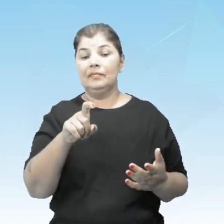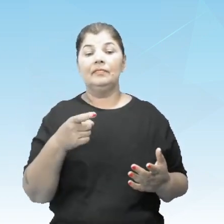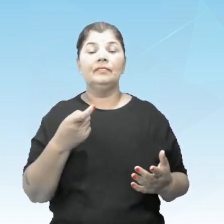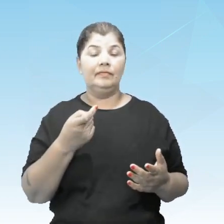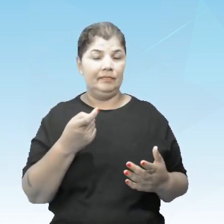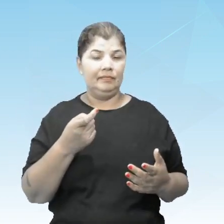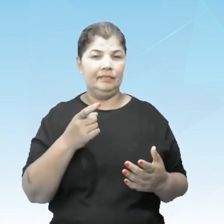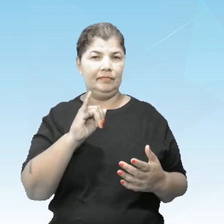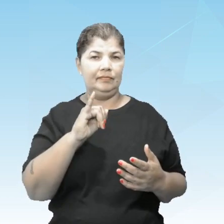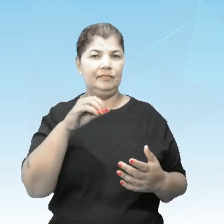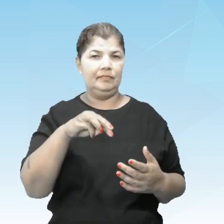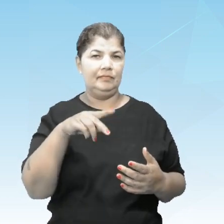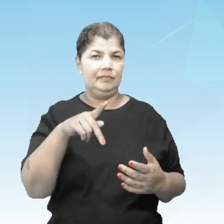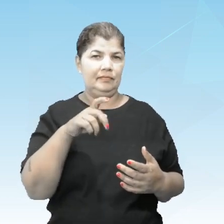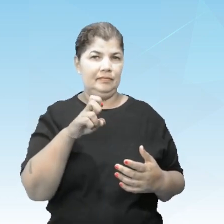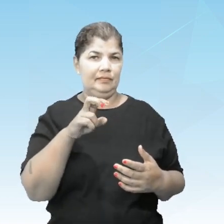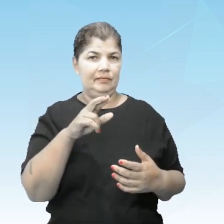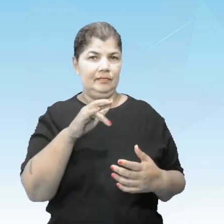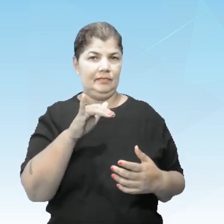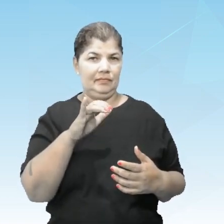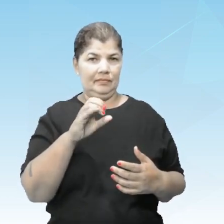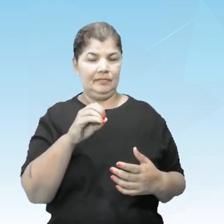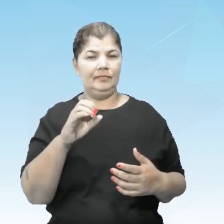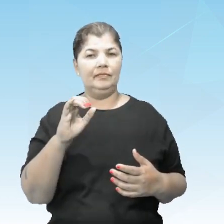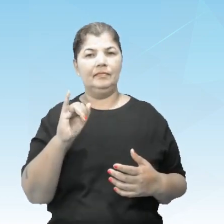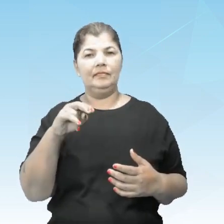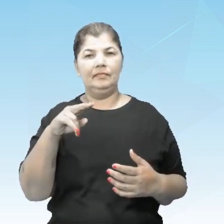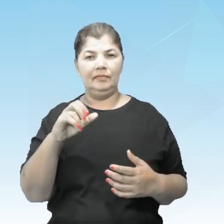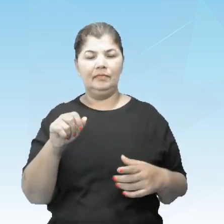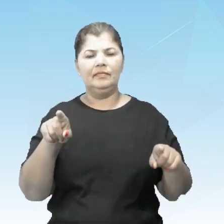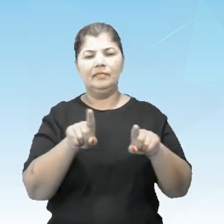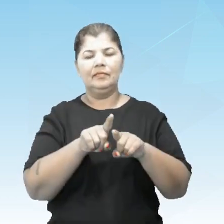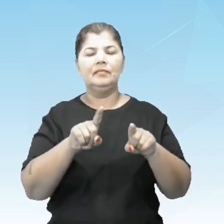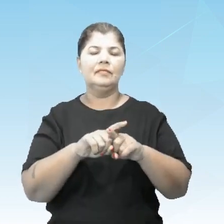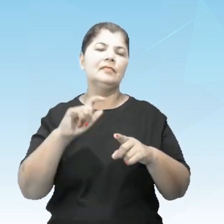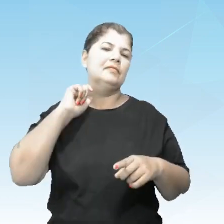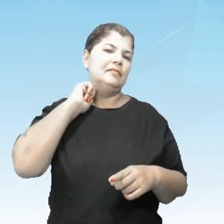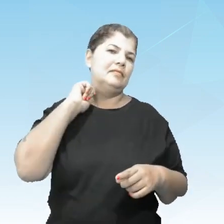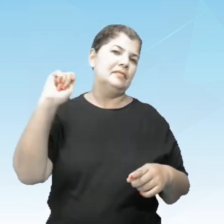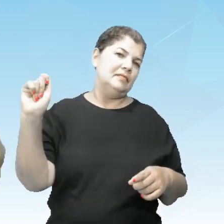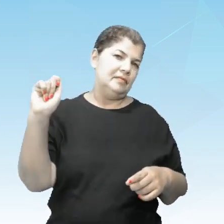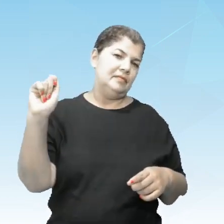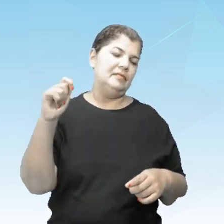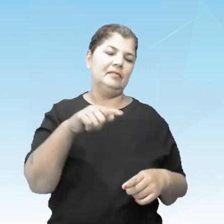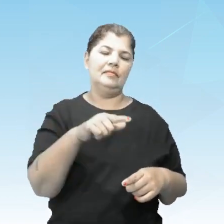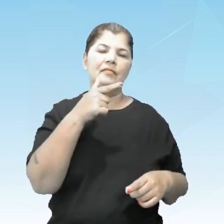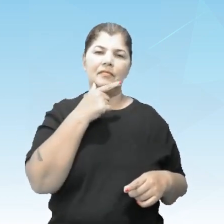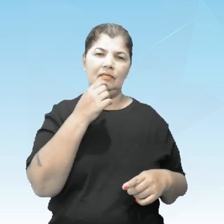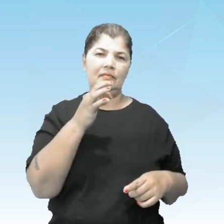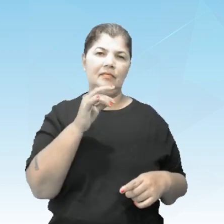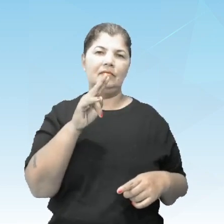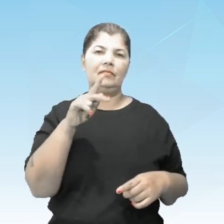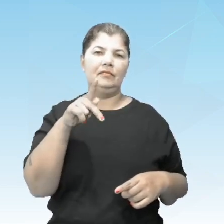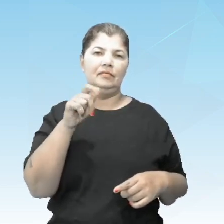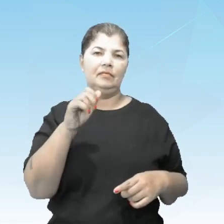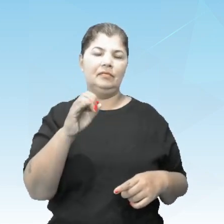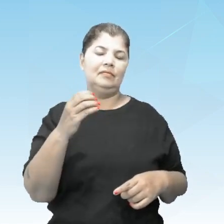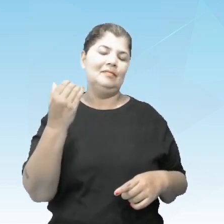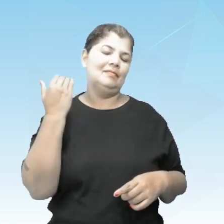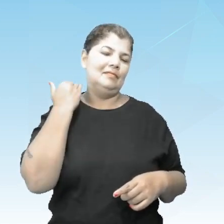Inca. Assim como Tiradentes, ele foi enforcado,